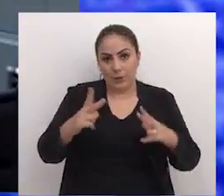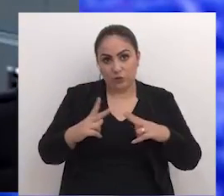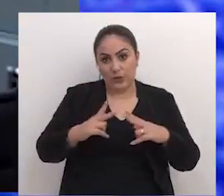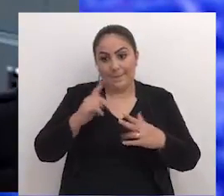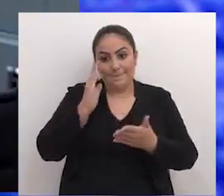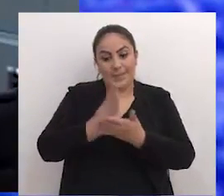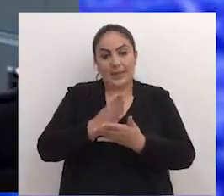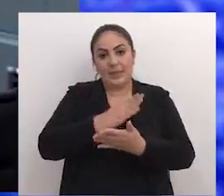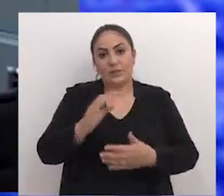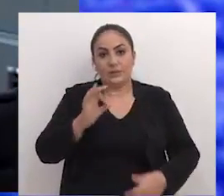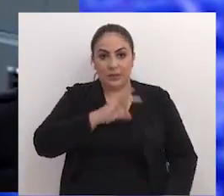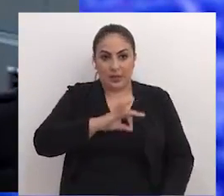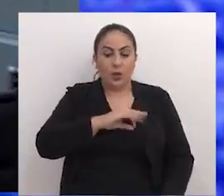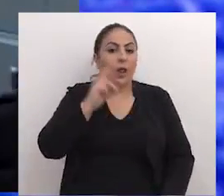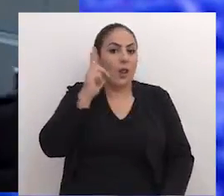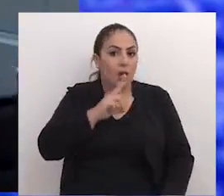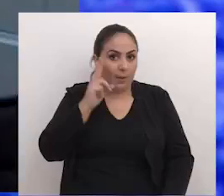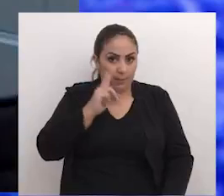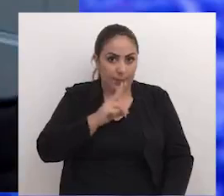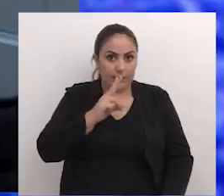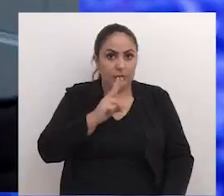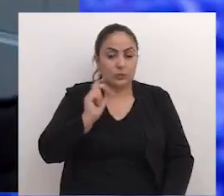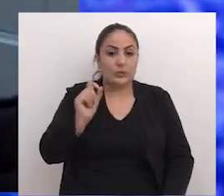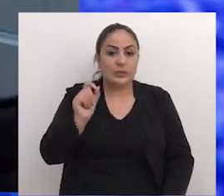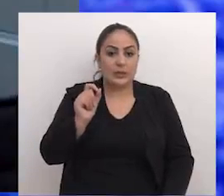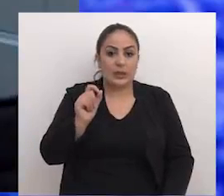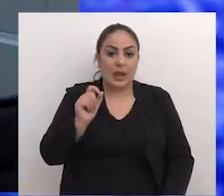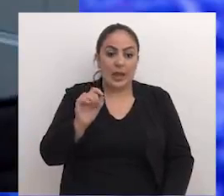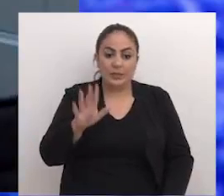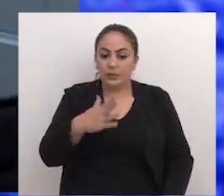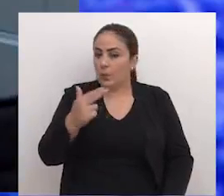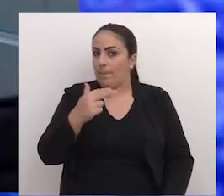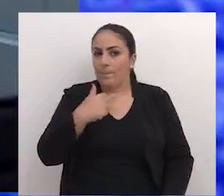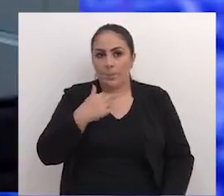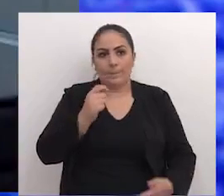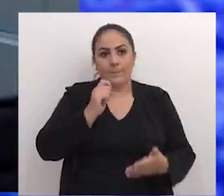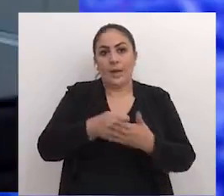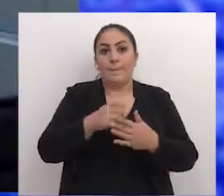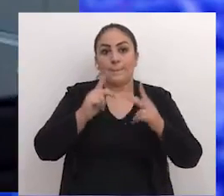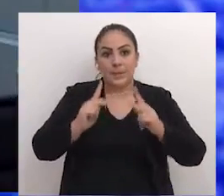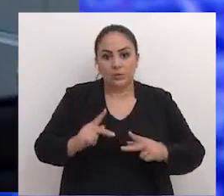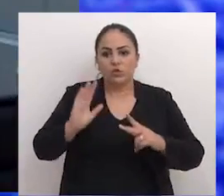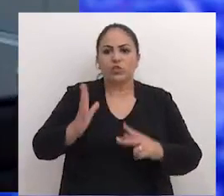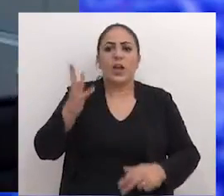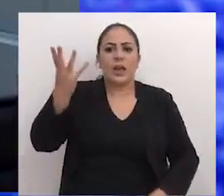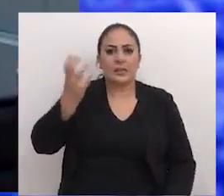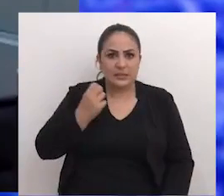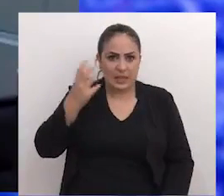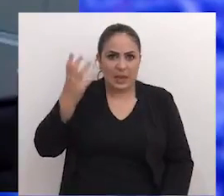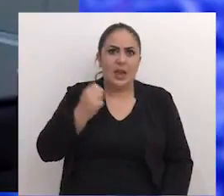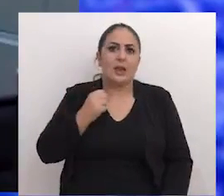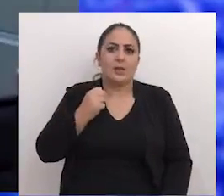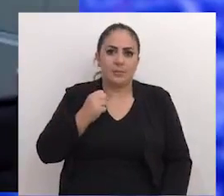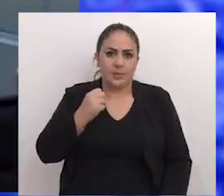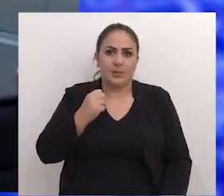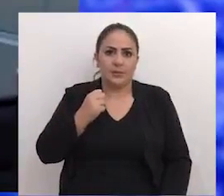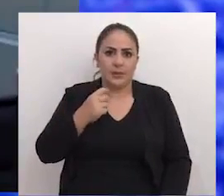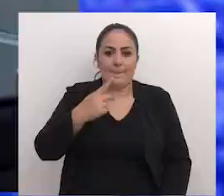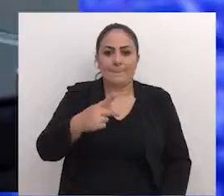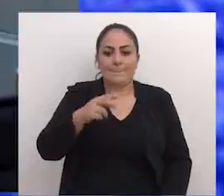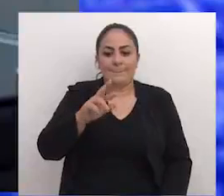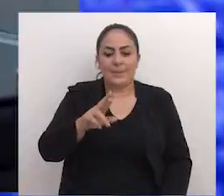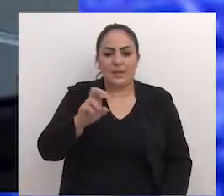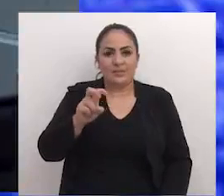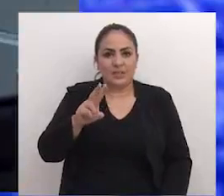salário. Lembrando que em algumas situações ele não é pago, por exemplo, quem já recebe benefícios da Previdência Social.